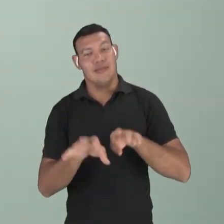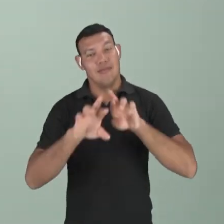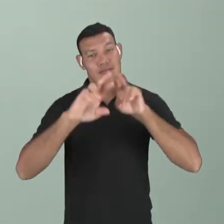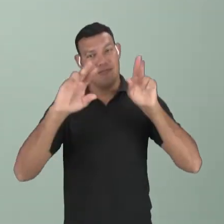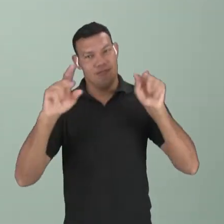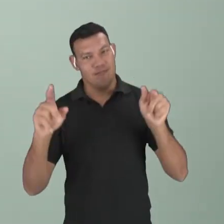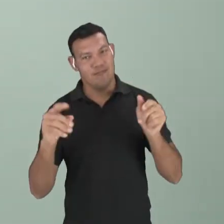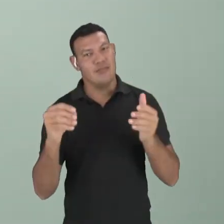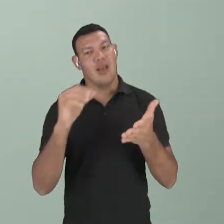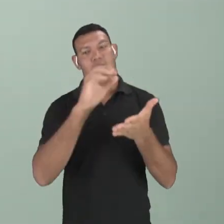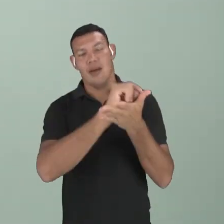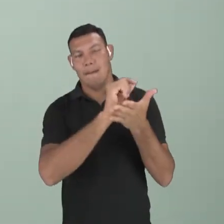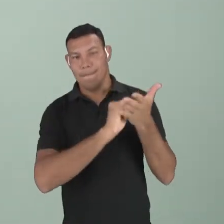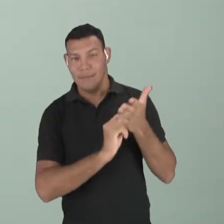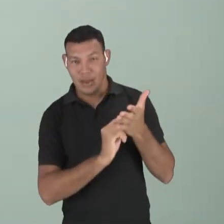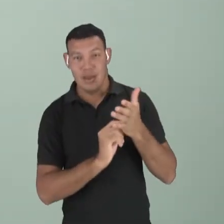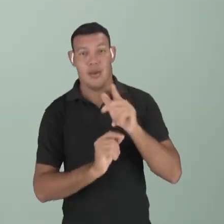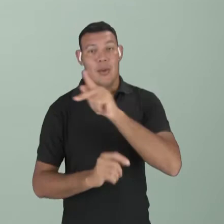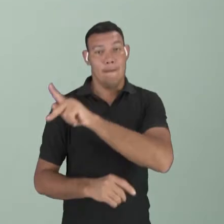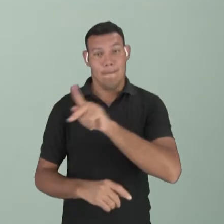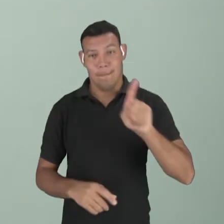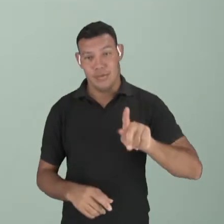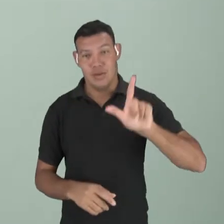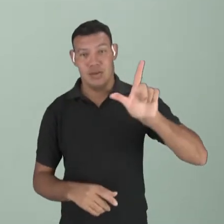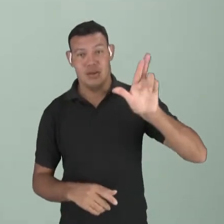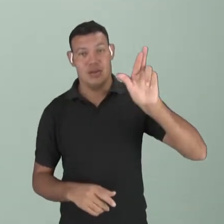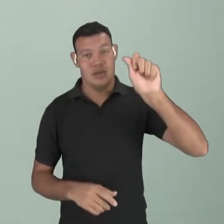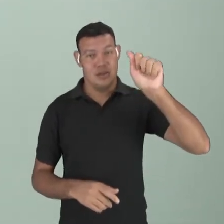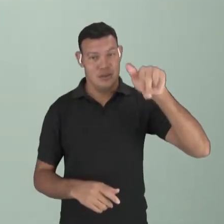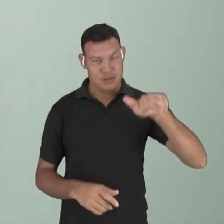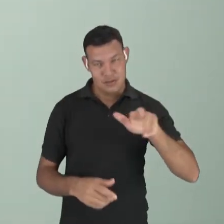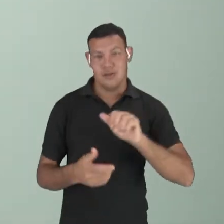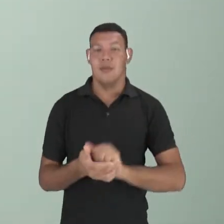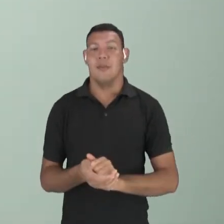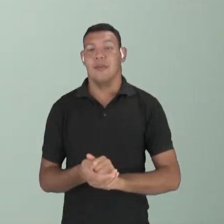professor de matemática da rede pública. Então vamos iniciar nossa aula.